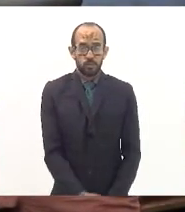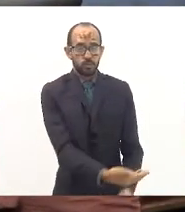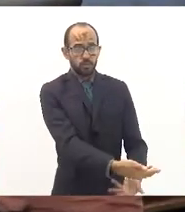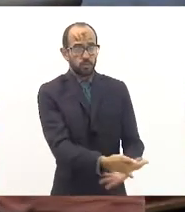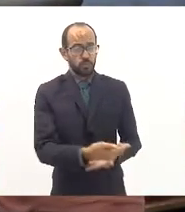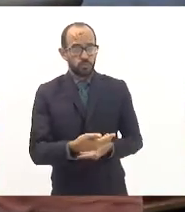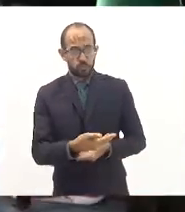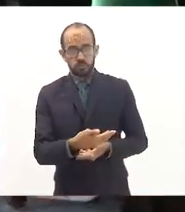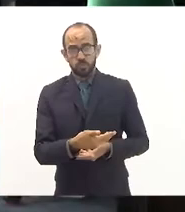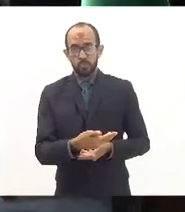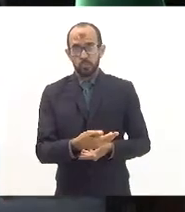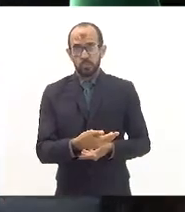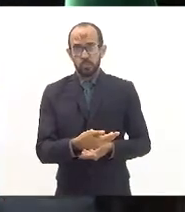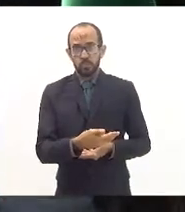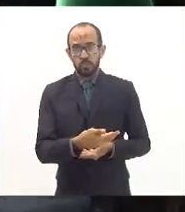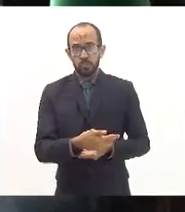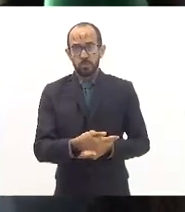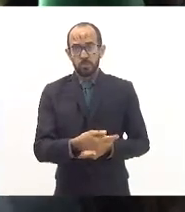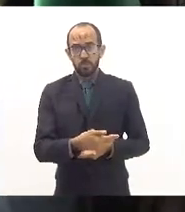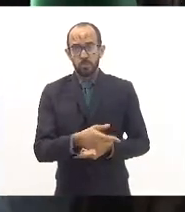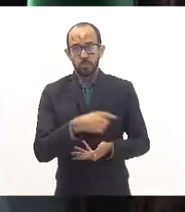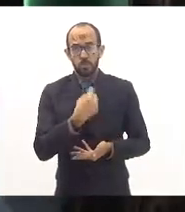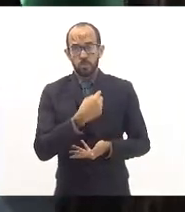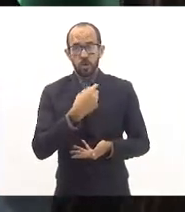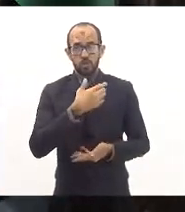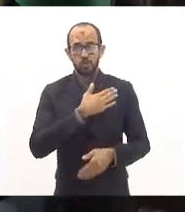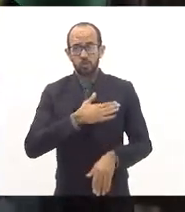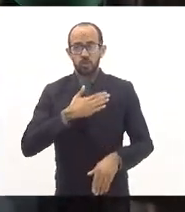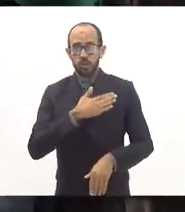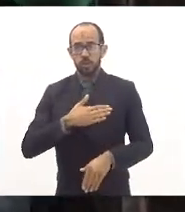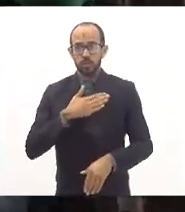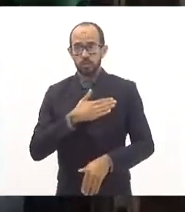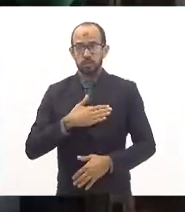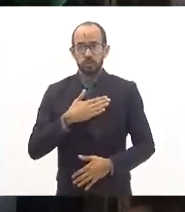Convido o nosso queridíssimo